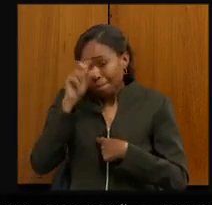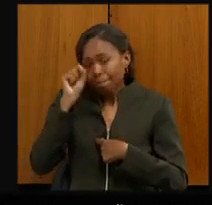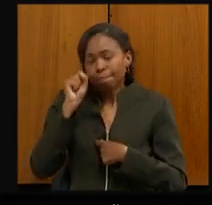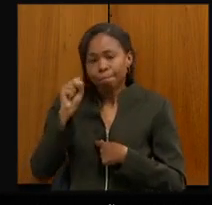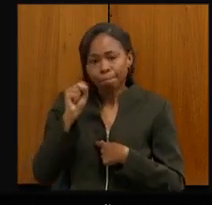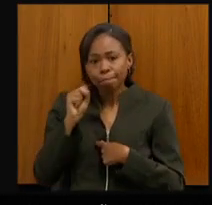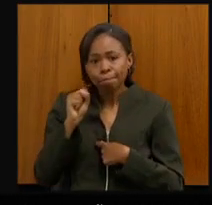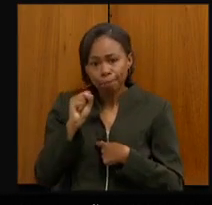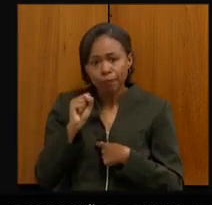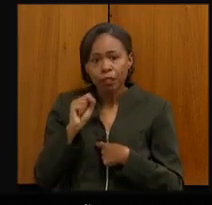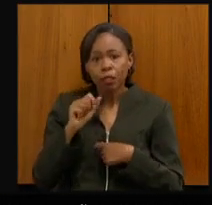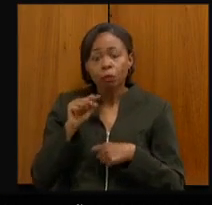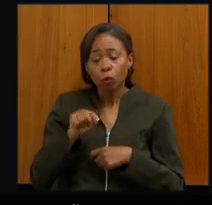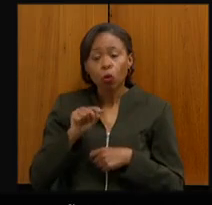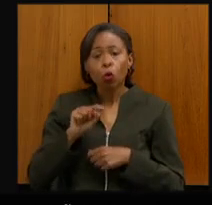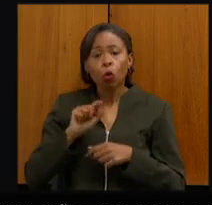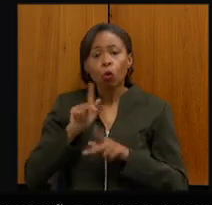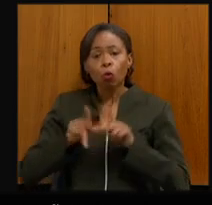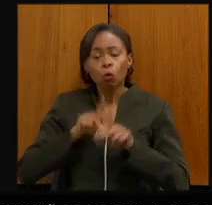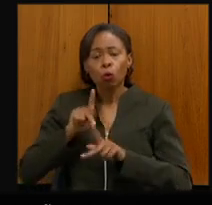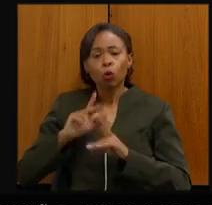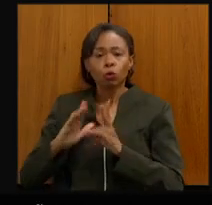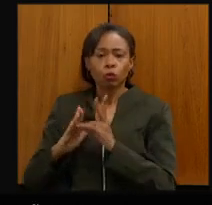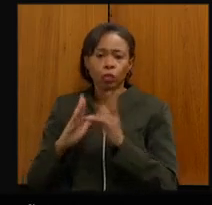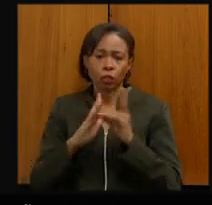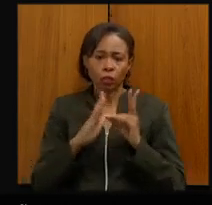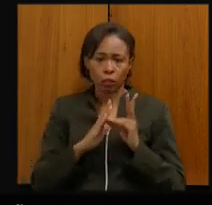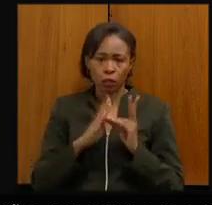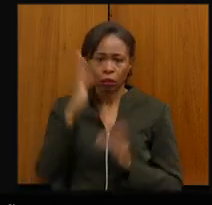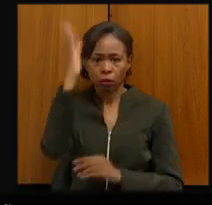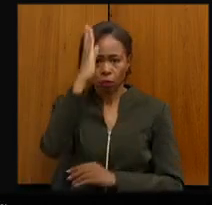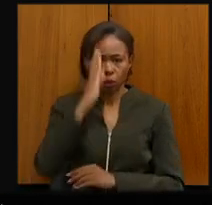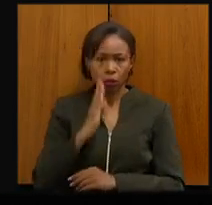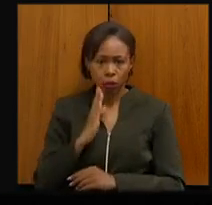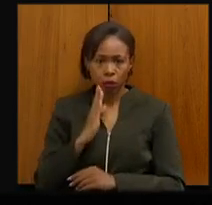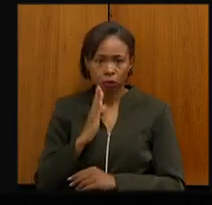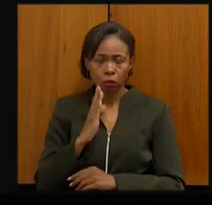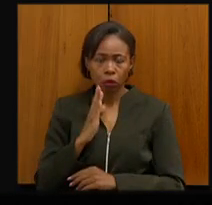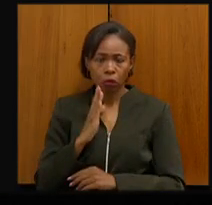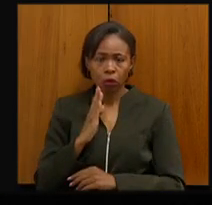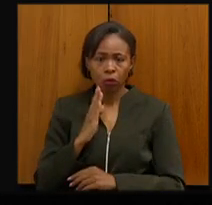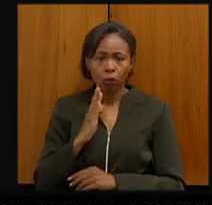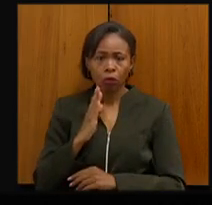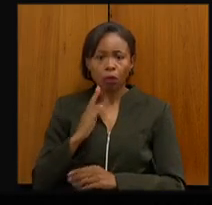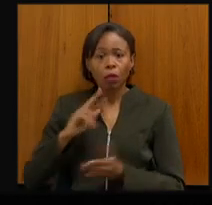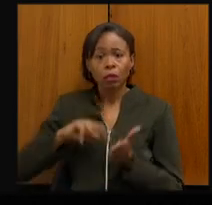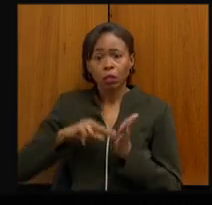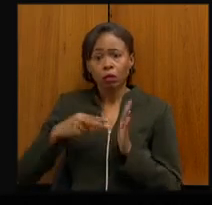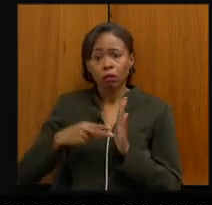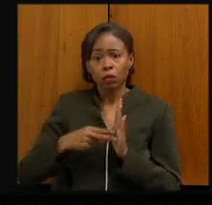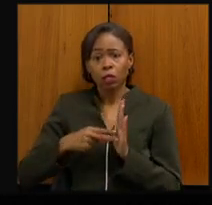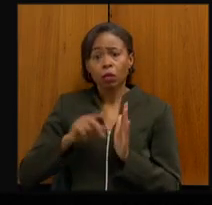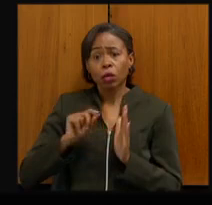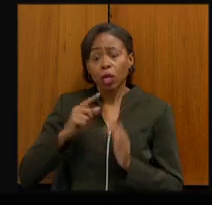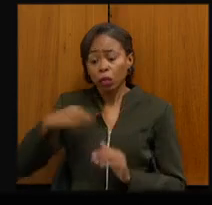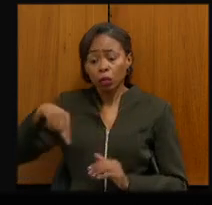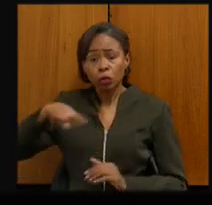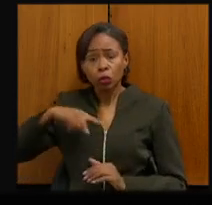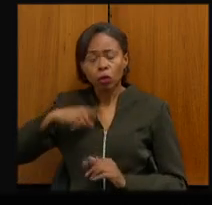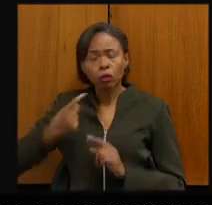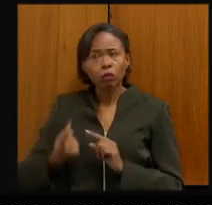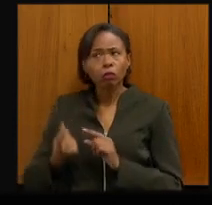força para os povos indígenas do nosso Brasil é nós é reverberar nossa